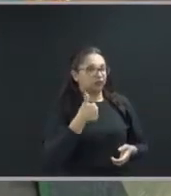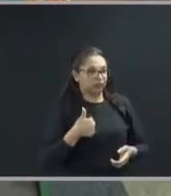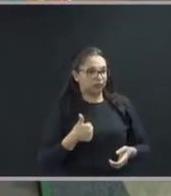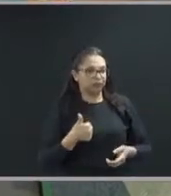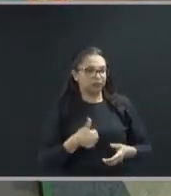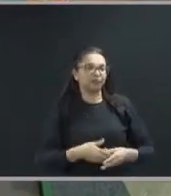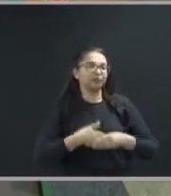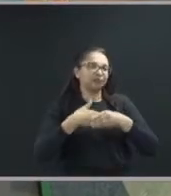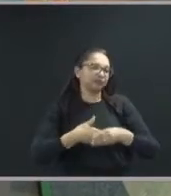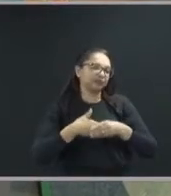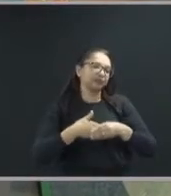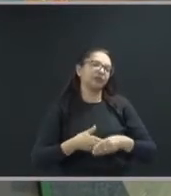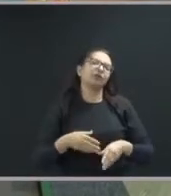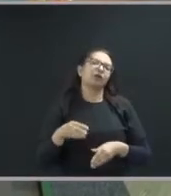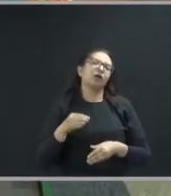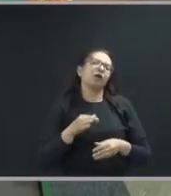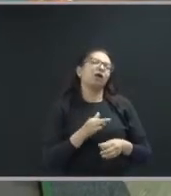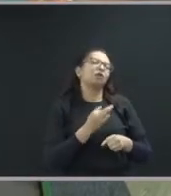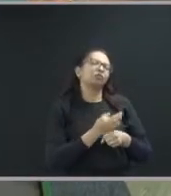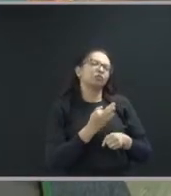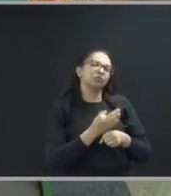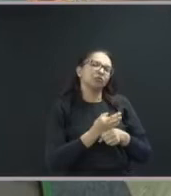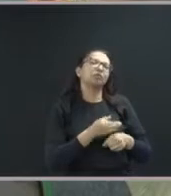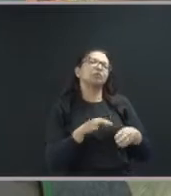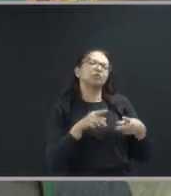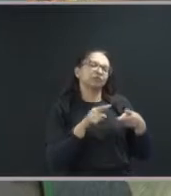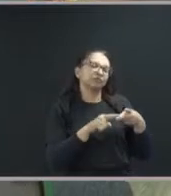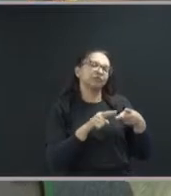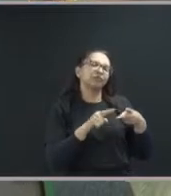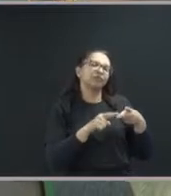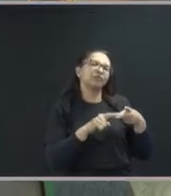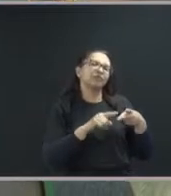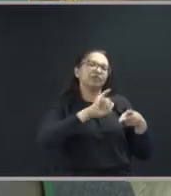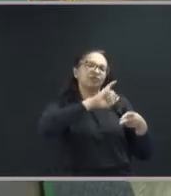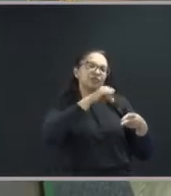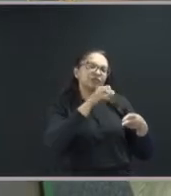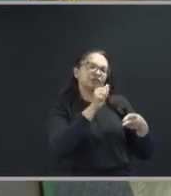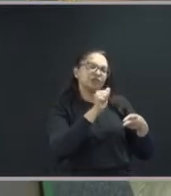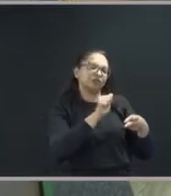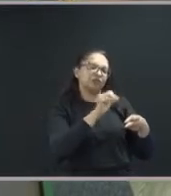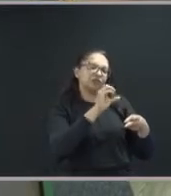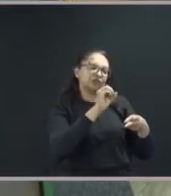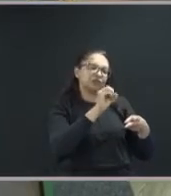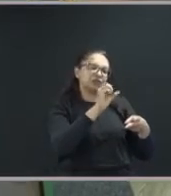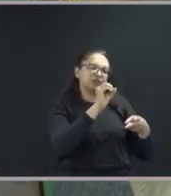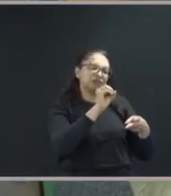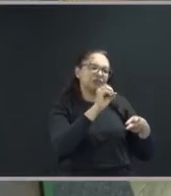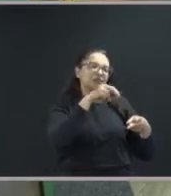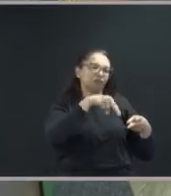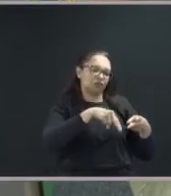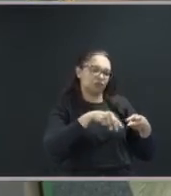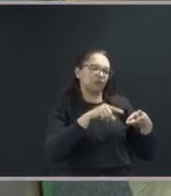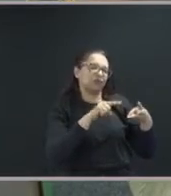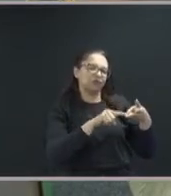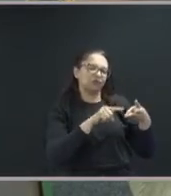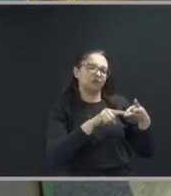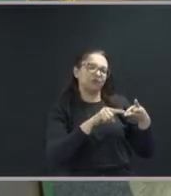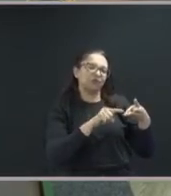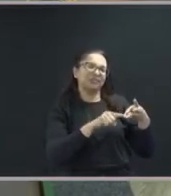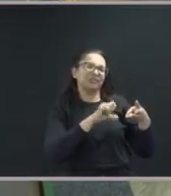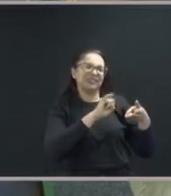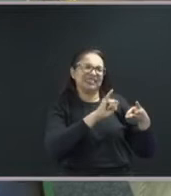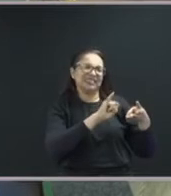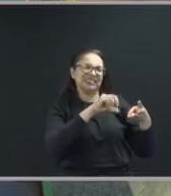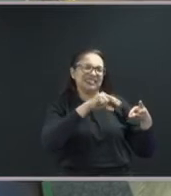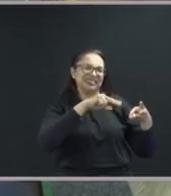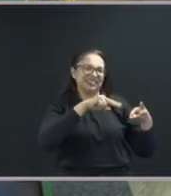Saúdo-vos, Timóteo, meu cooperador, e Lúcio, e Jason, e Sossípatro, meus parentes. E